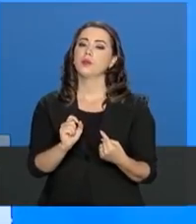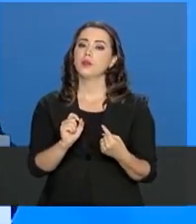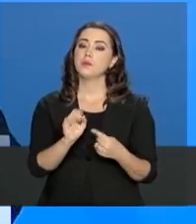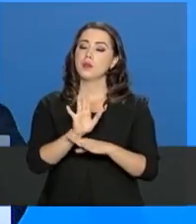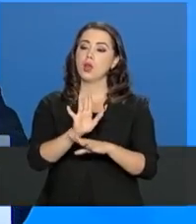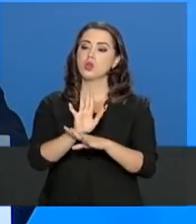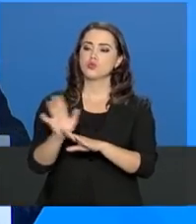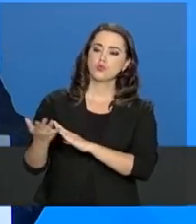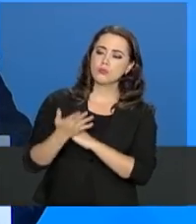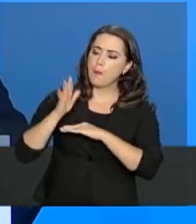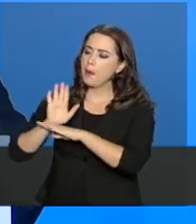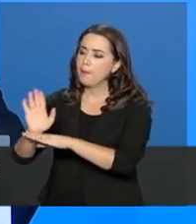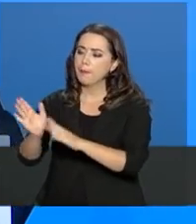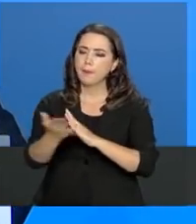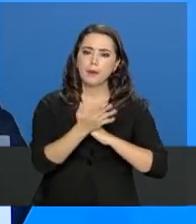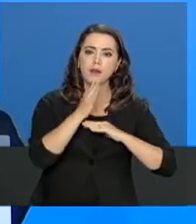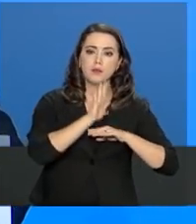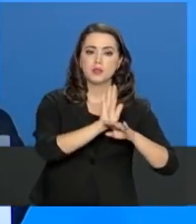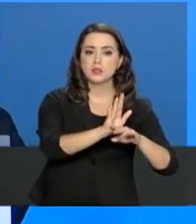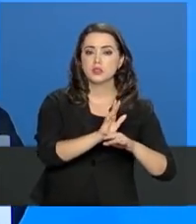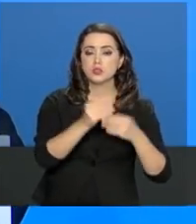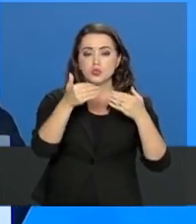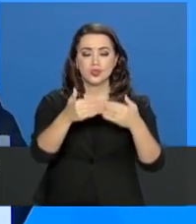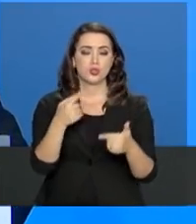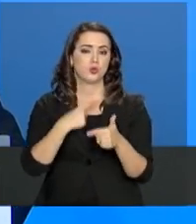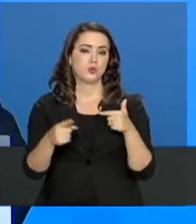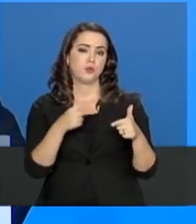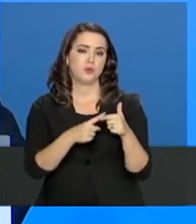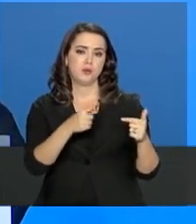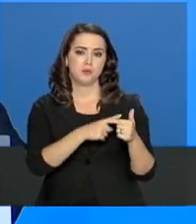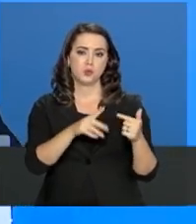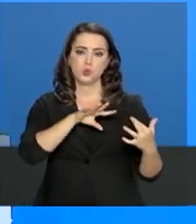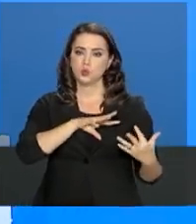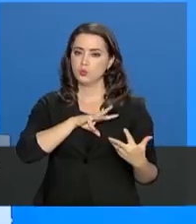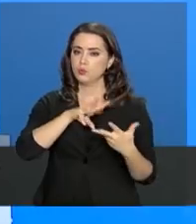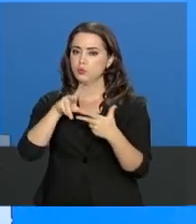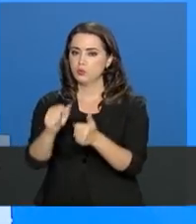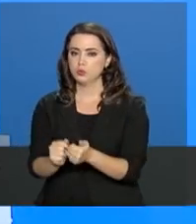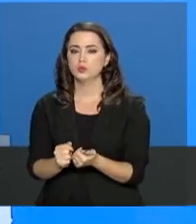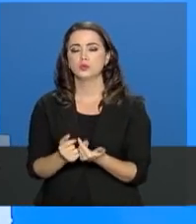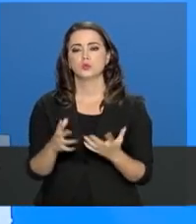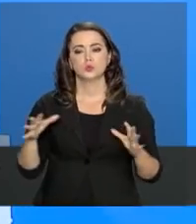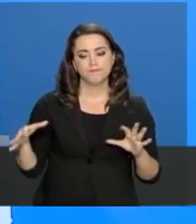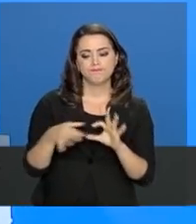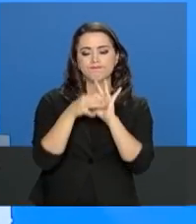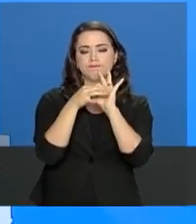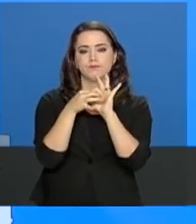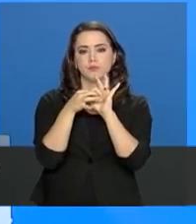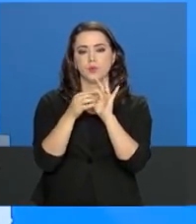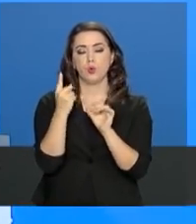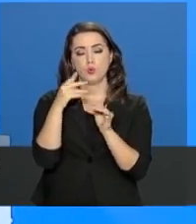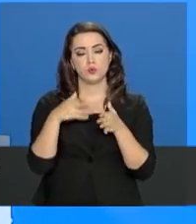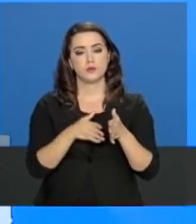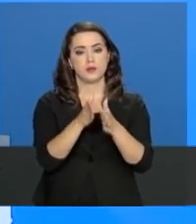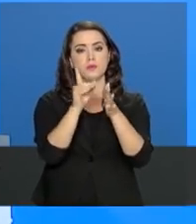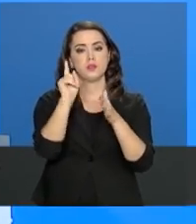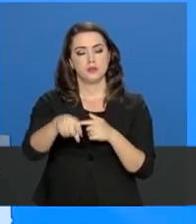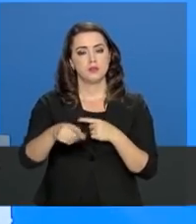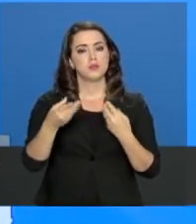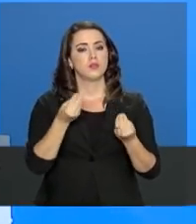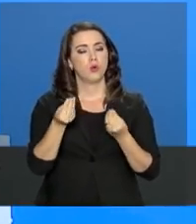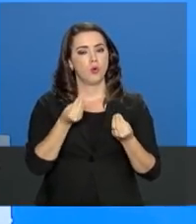todos possam enfrentar os problemas mundiais coletivamente claro que um dos nortes essa discussão é exatamente